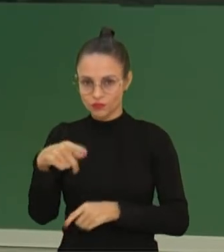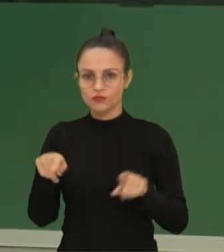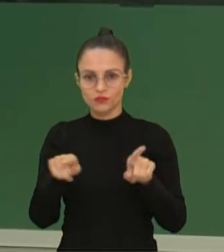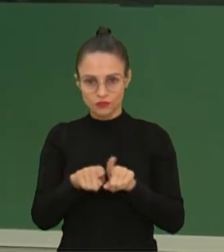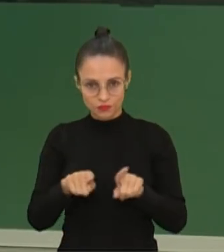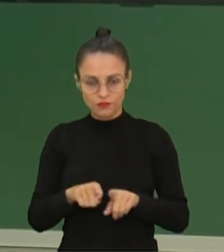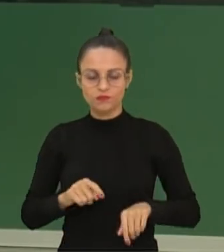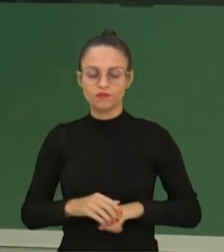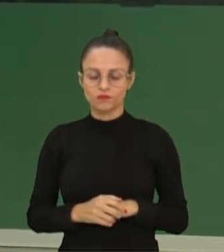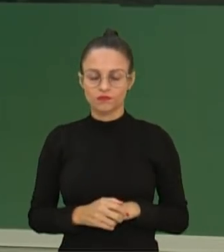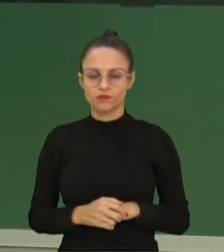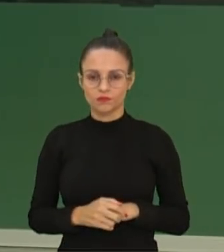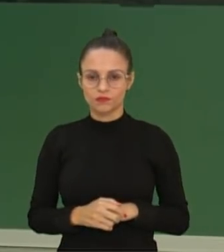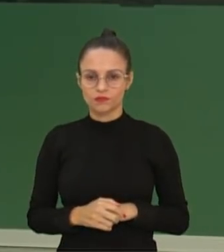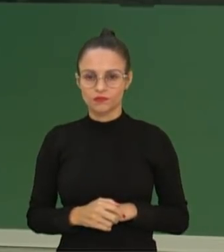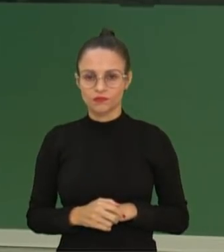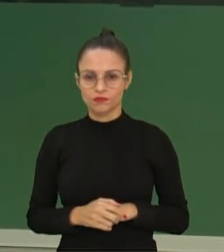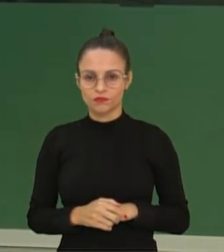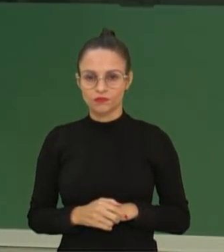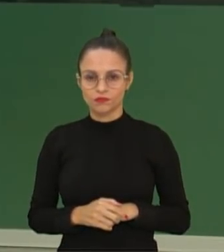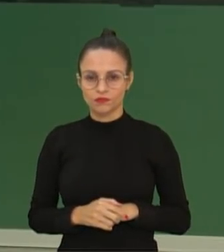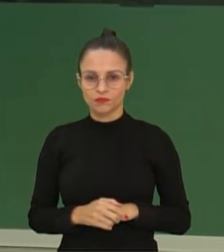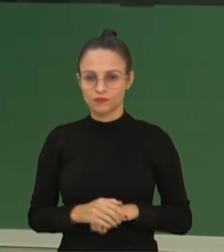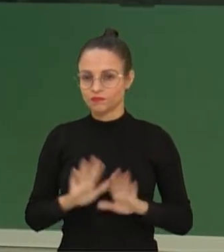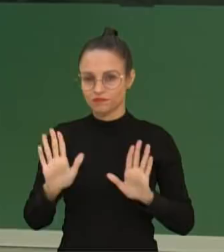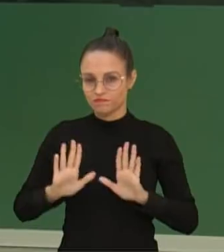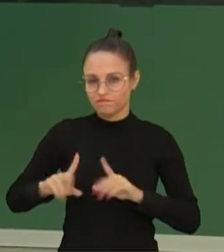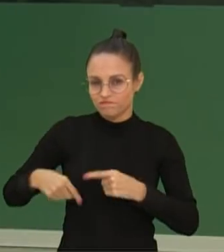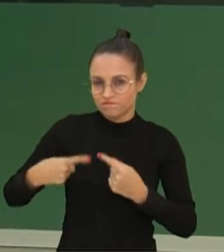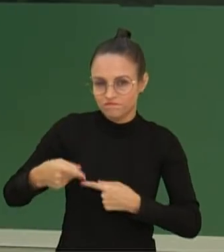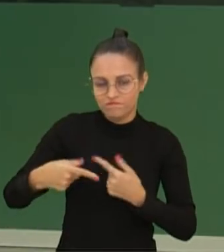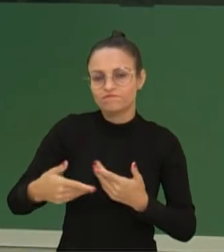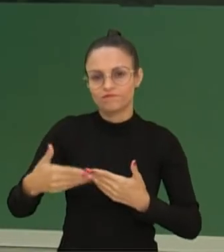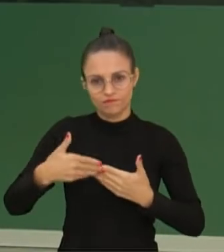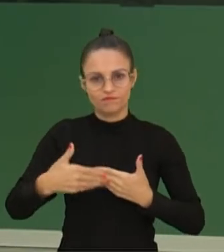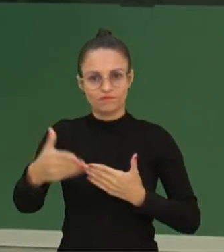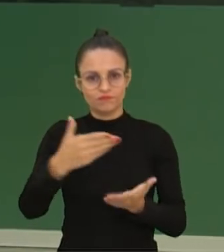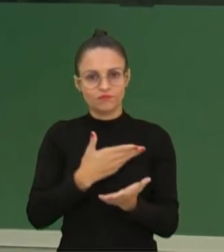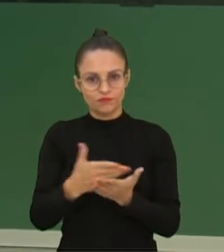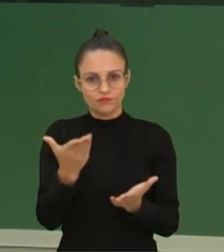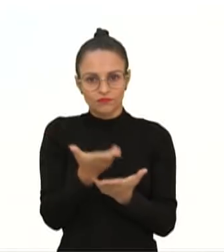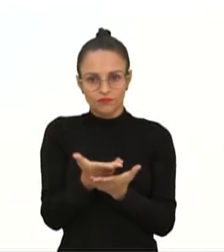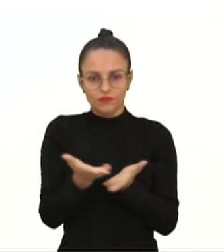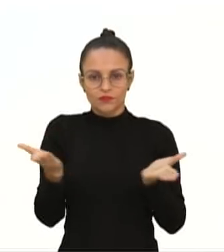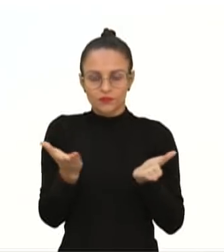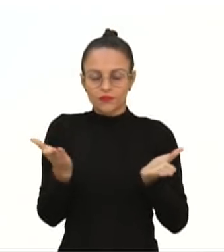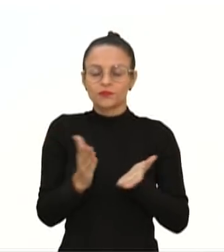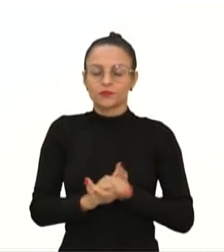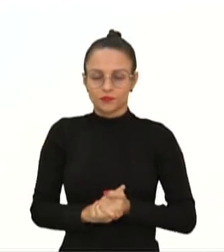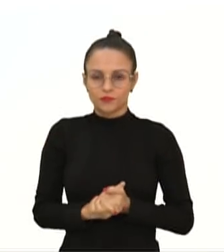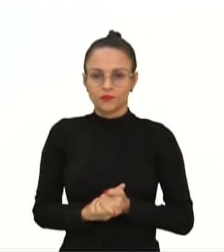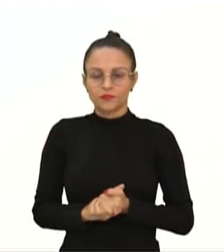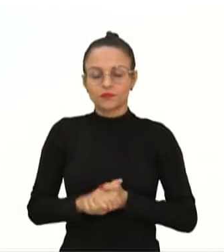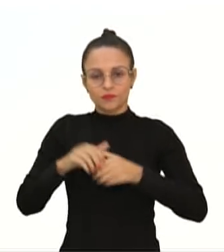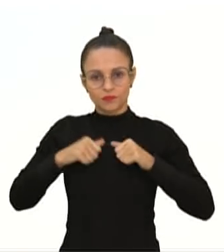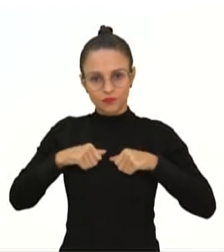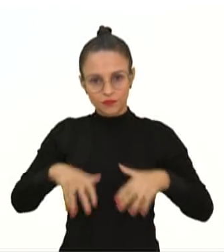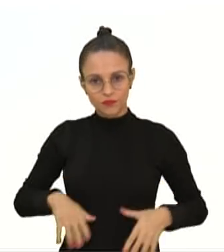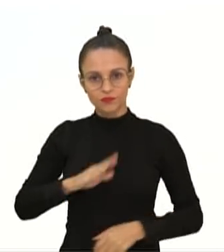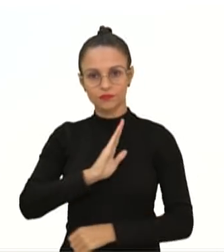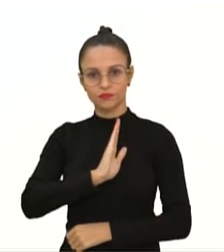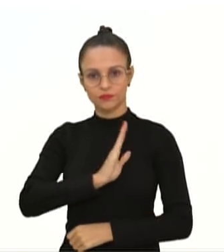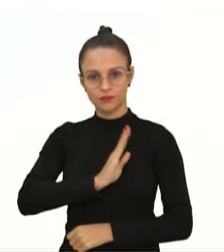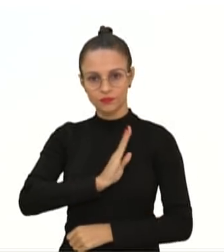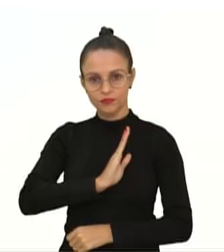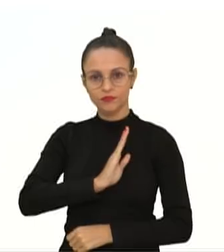tá? E sem mais delongas, vamos começar a aula de hoje. Então, o sistema